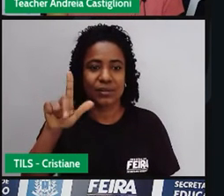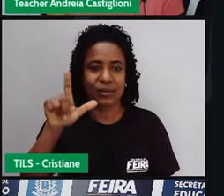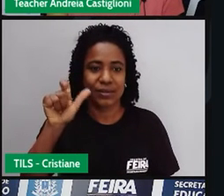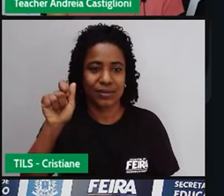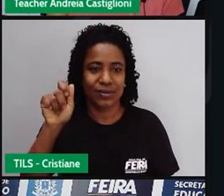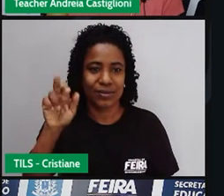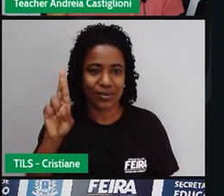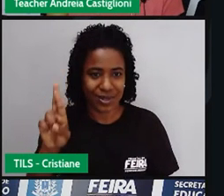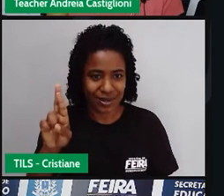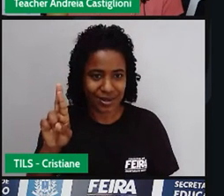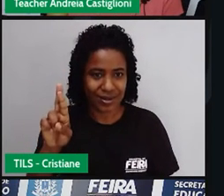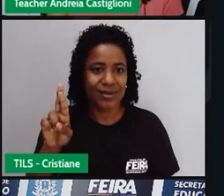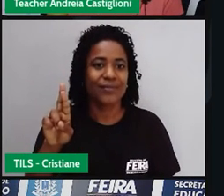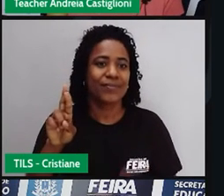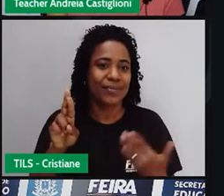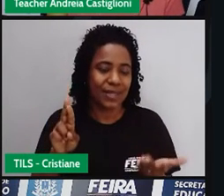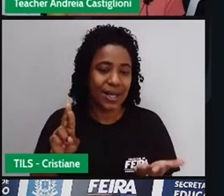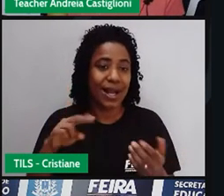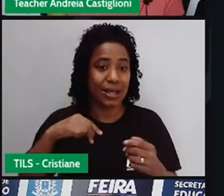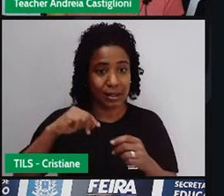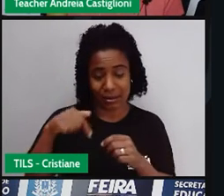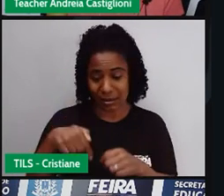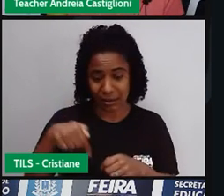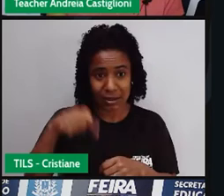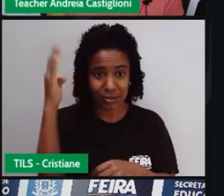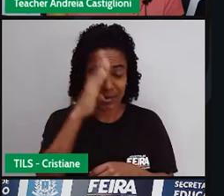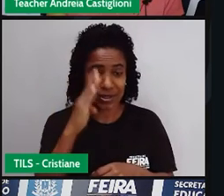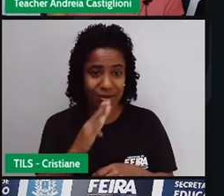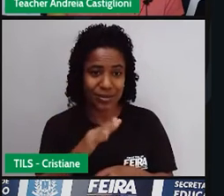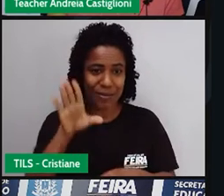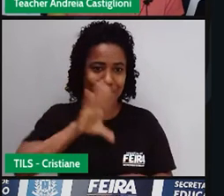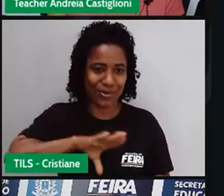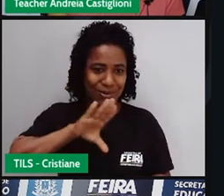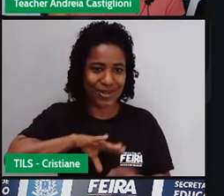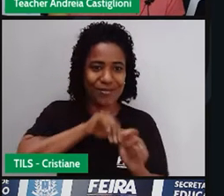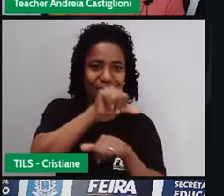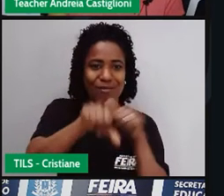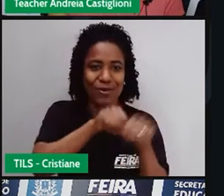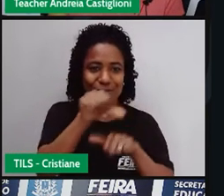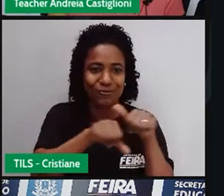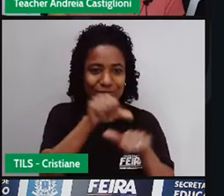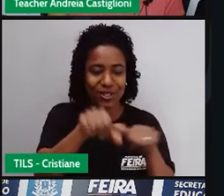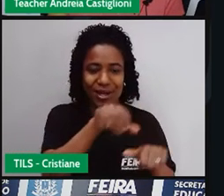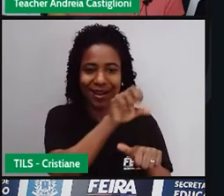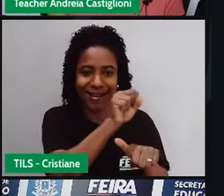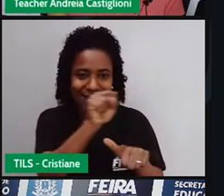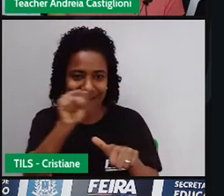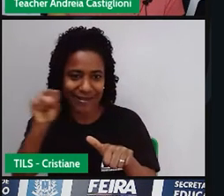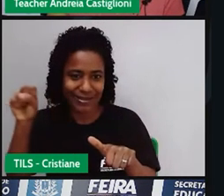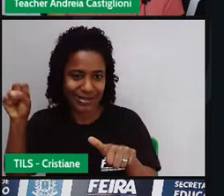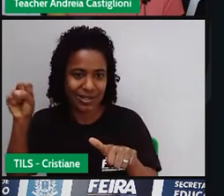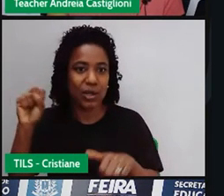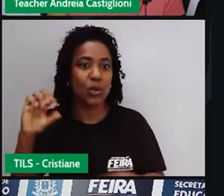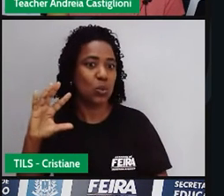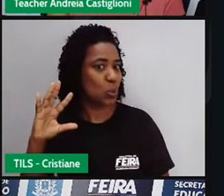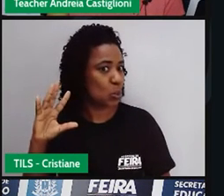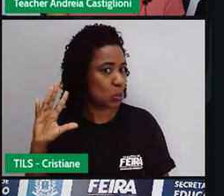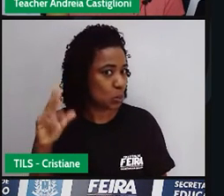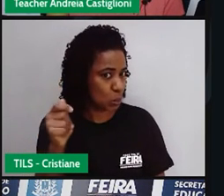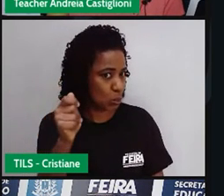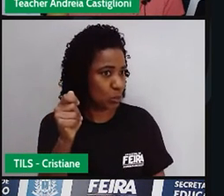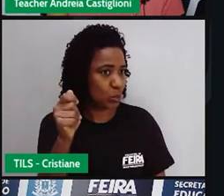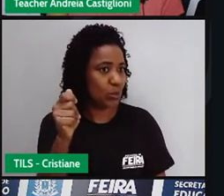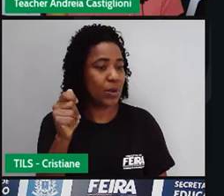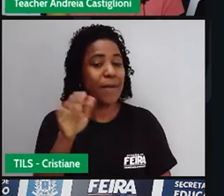língua portuguesa até a gente modifica tudo é então é uma dica ruim quando você pode utilizar observa em que os